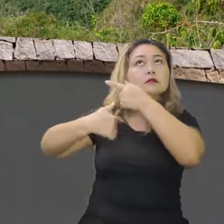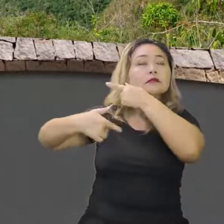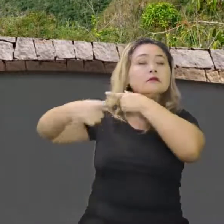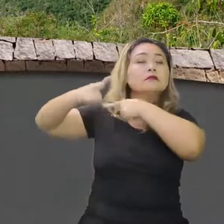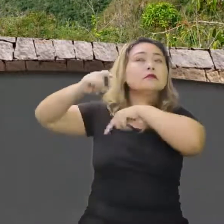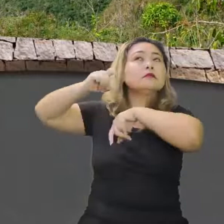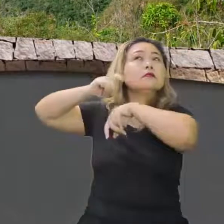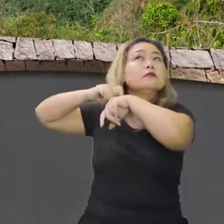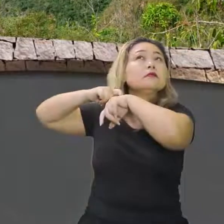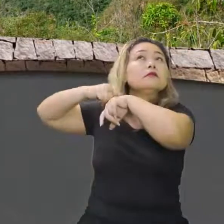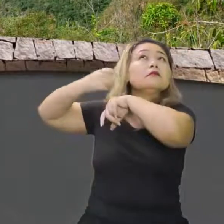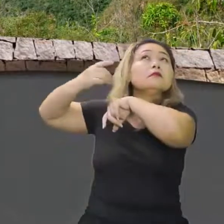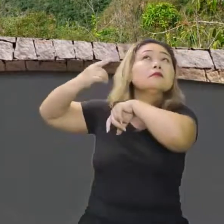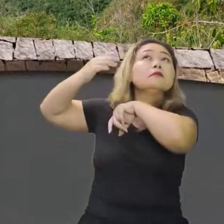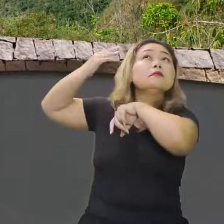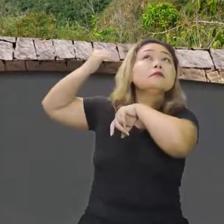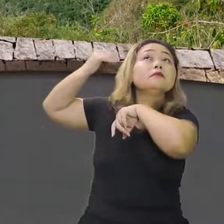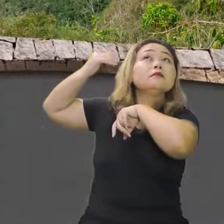o tempo